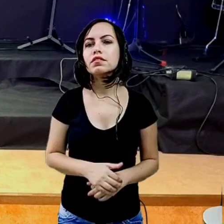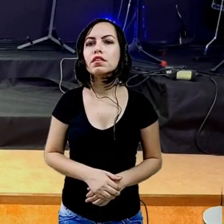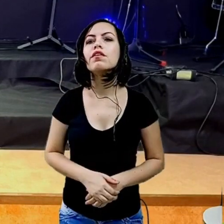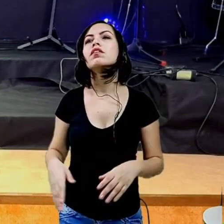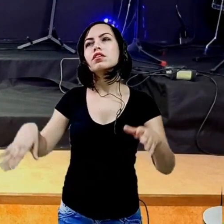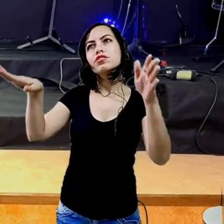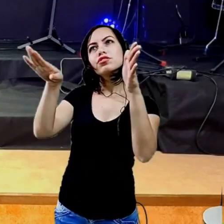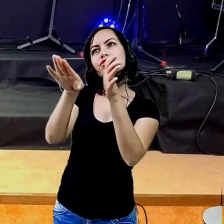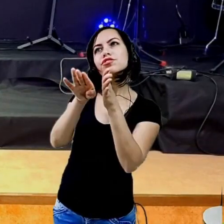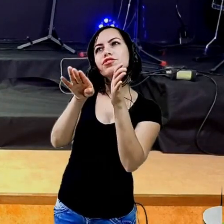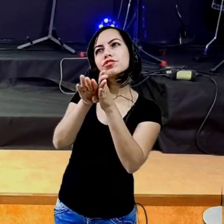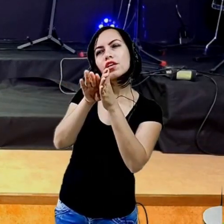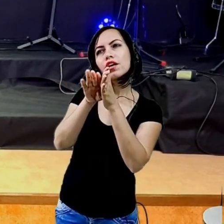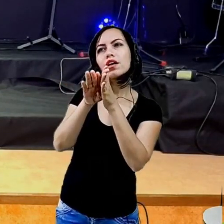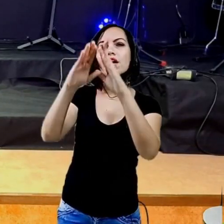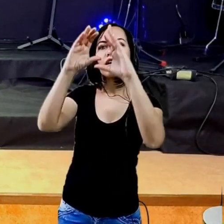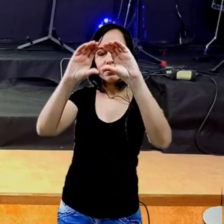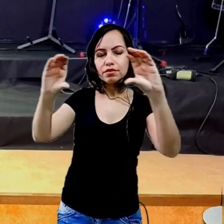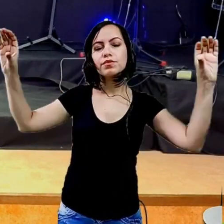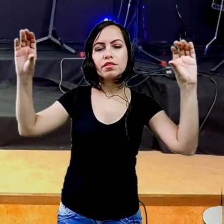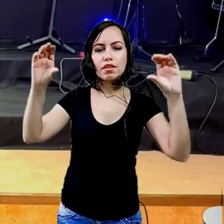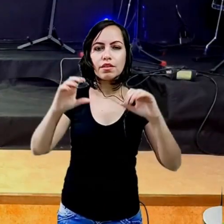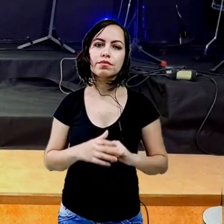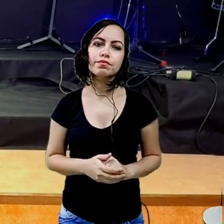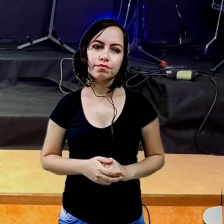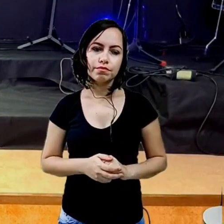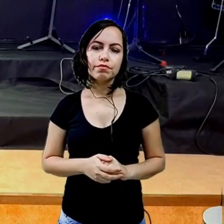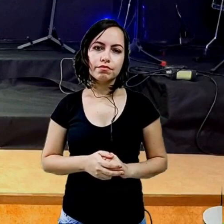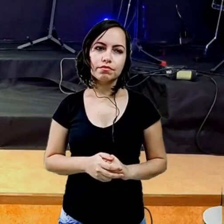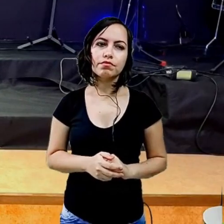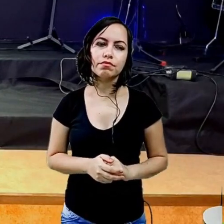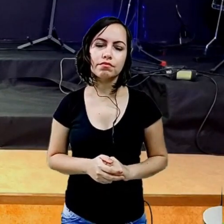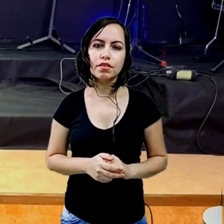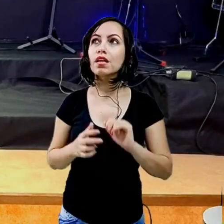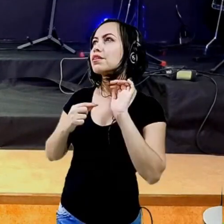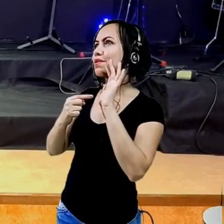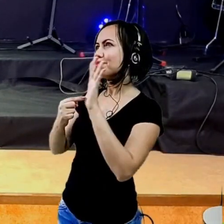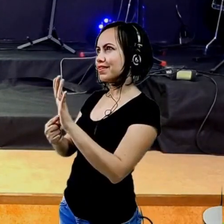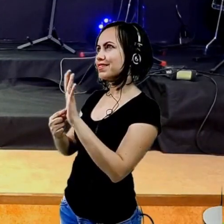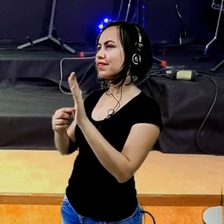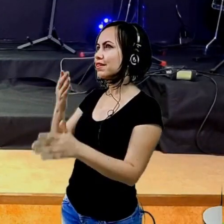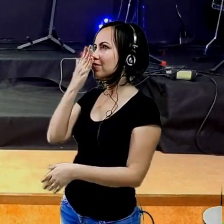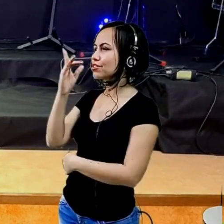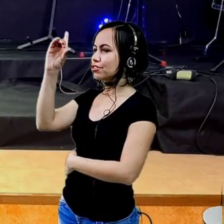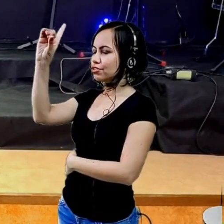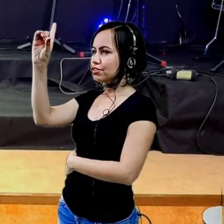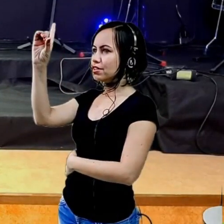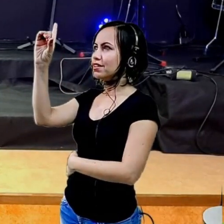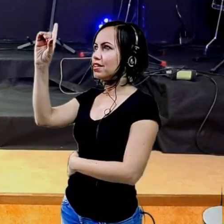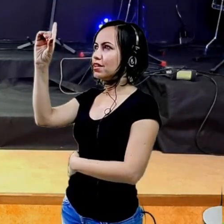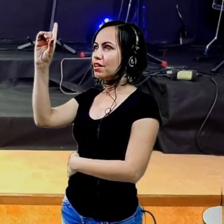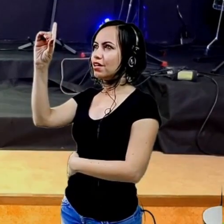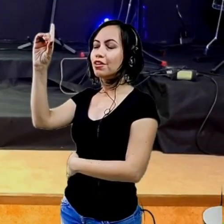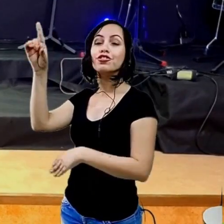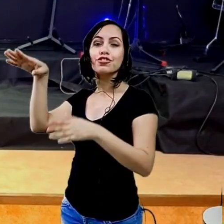de chegar na eternidade, de chegar, de se apresentar diante de Deus, de chegar